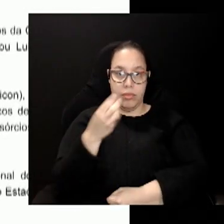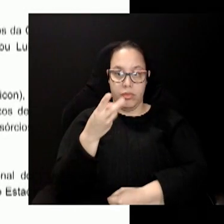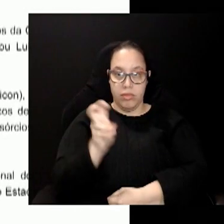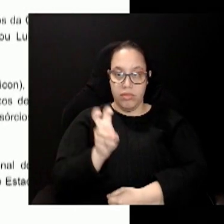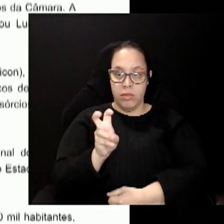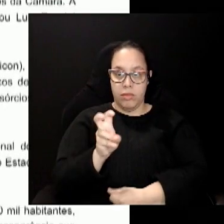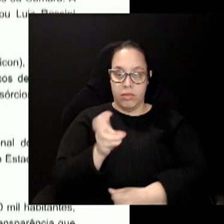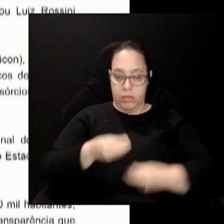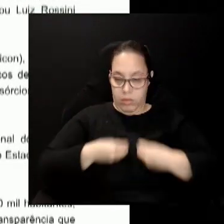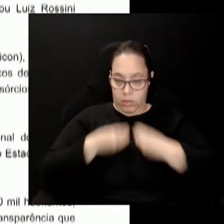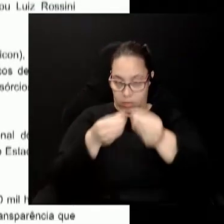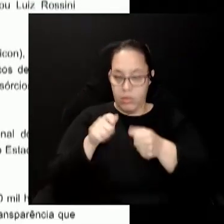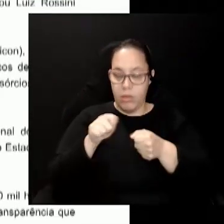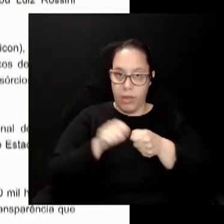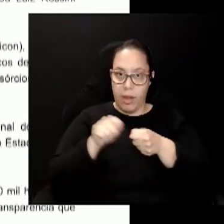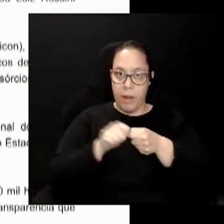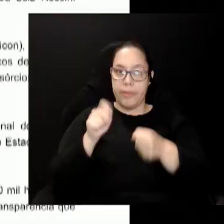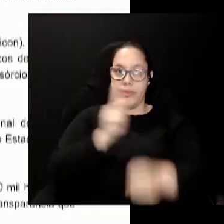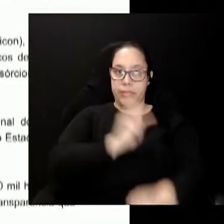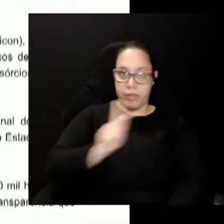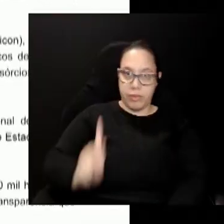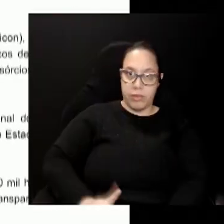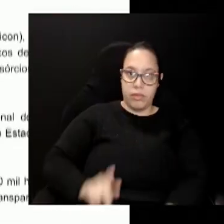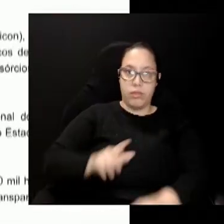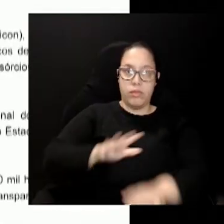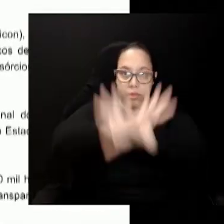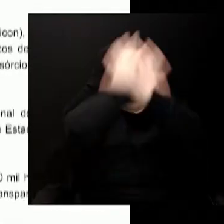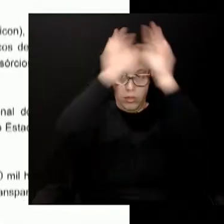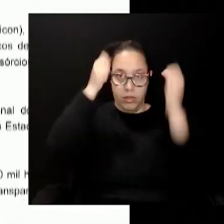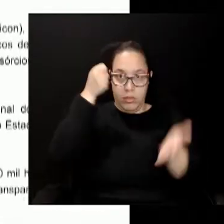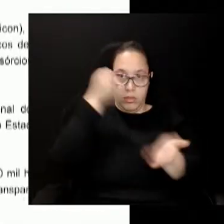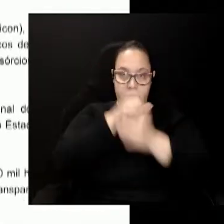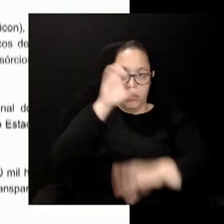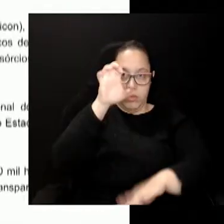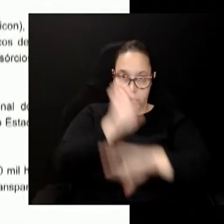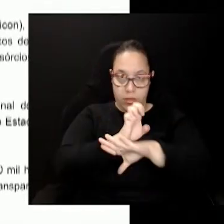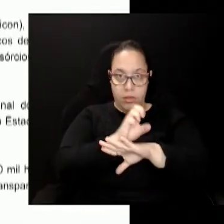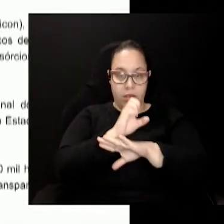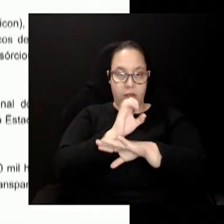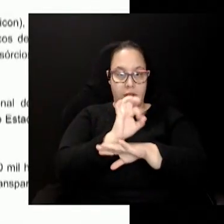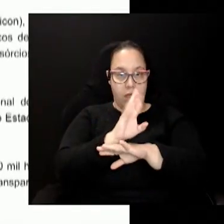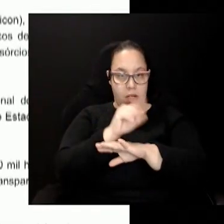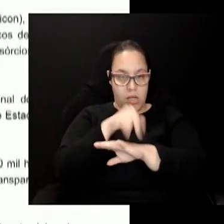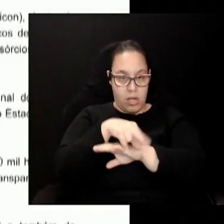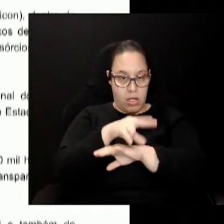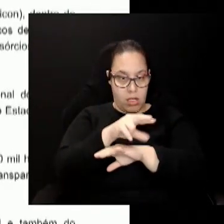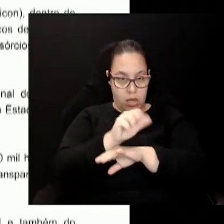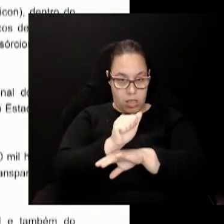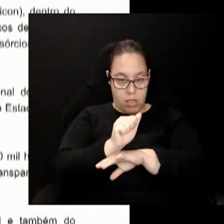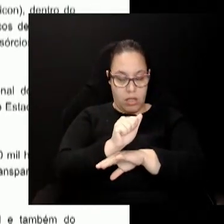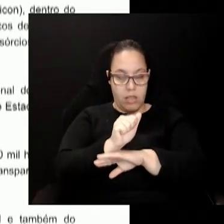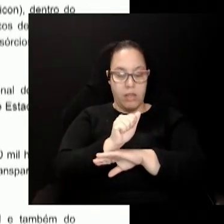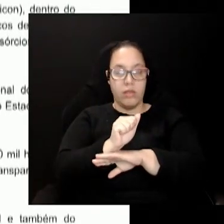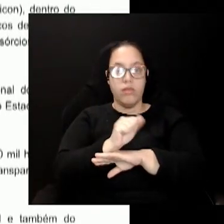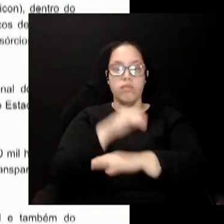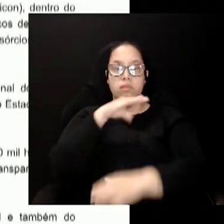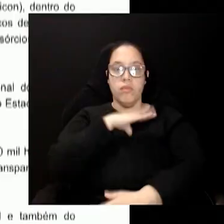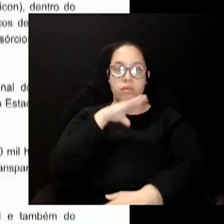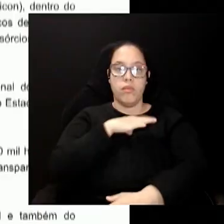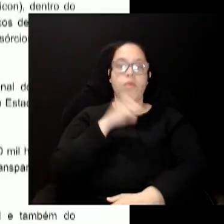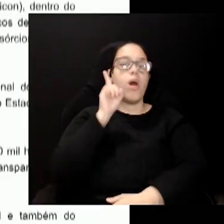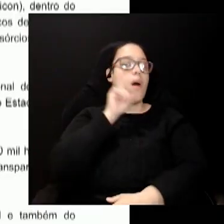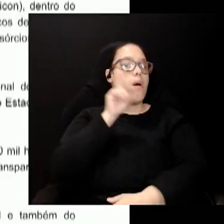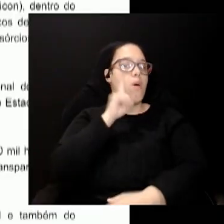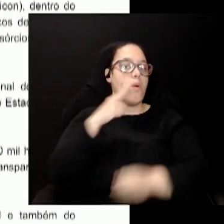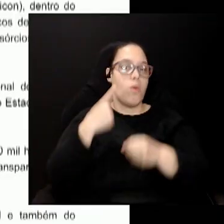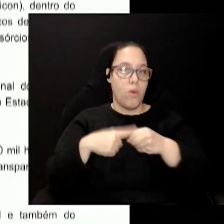pela presidente do Tribunal de Contas do Estado, a Cristiana de Castro Moraes, na cidade de Americana, durante a